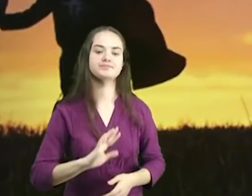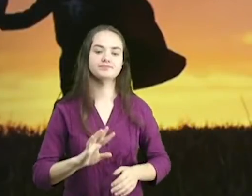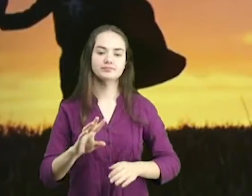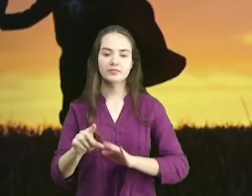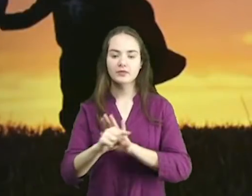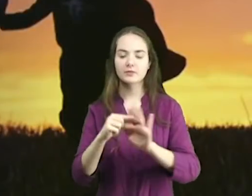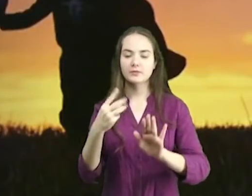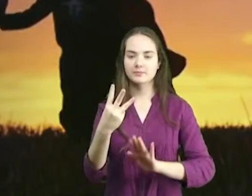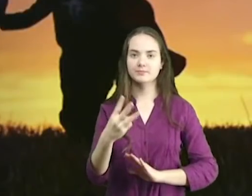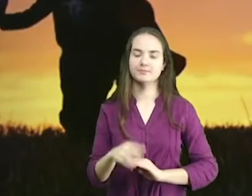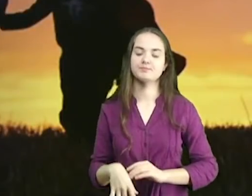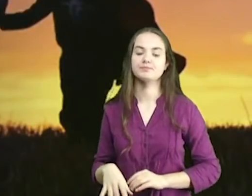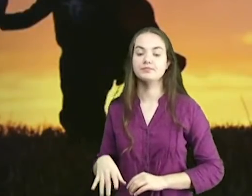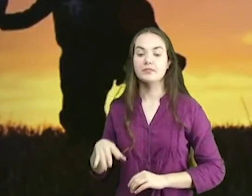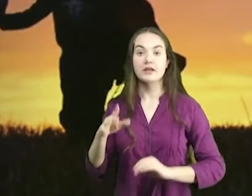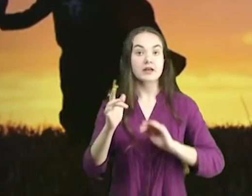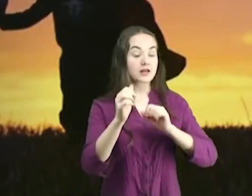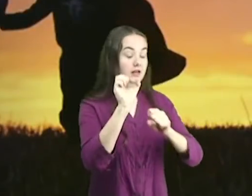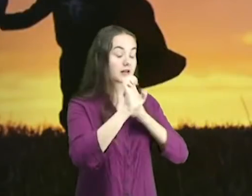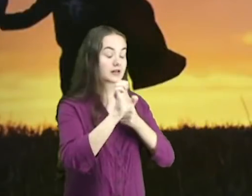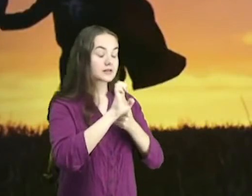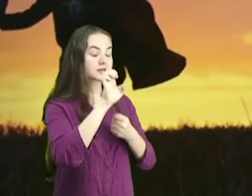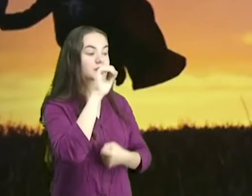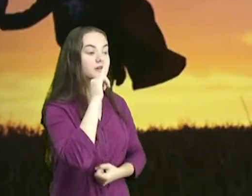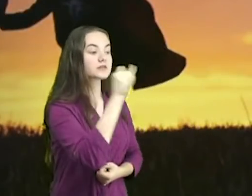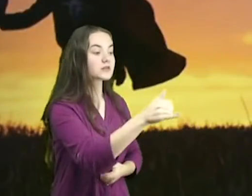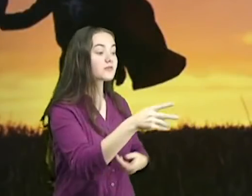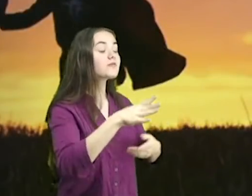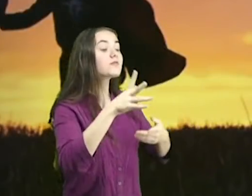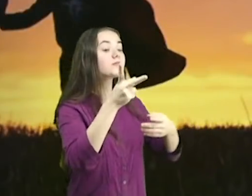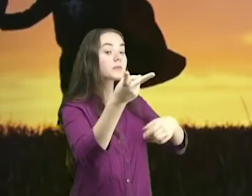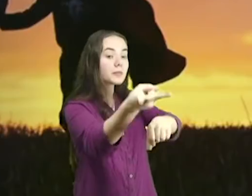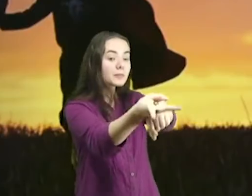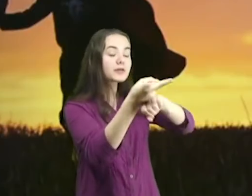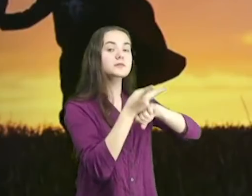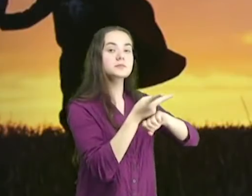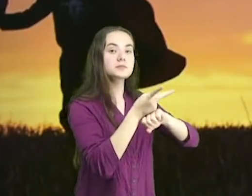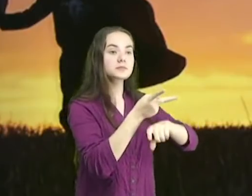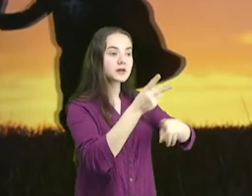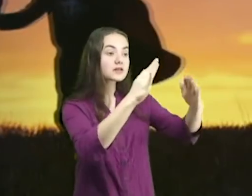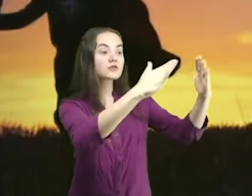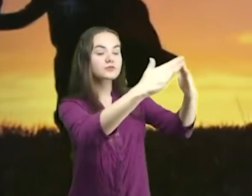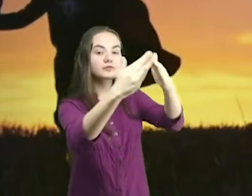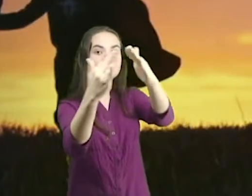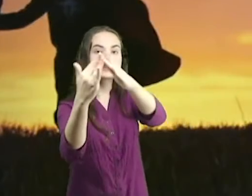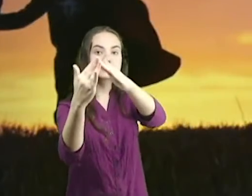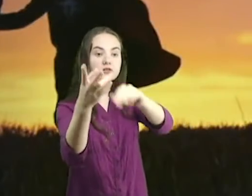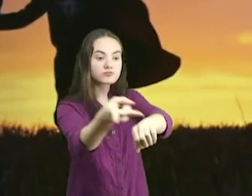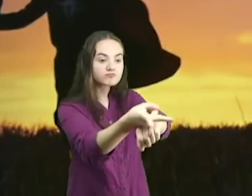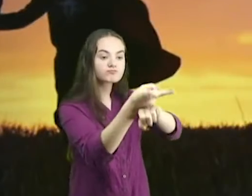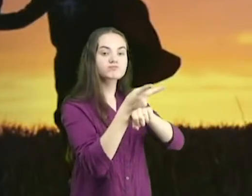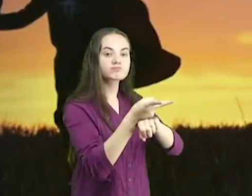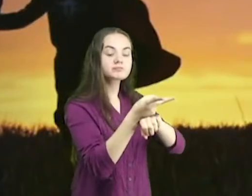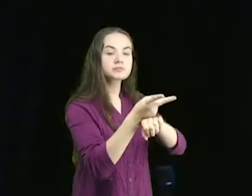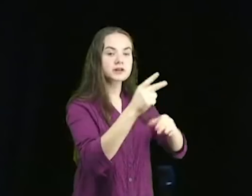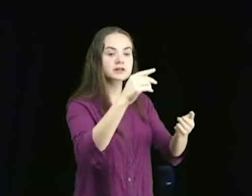Eliseu, vá pedir emprestado as vasilhas a todos os vizinhos. A mulher já estava